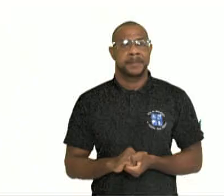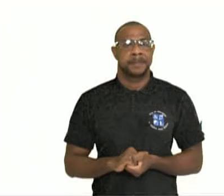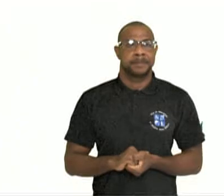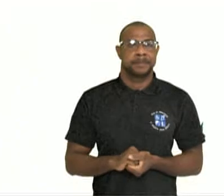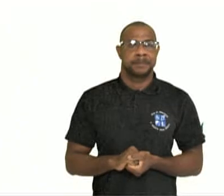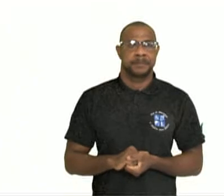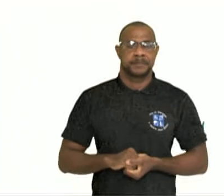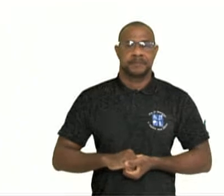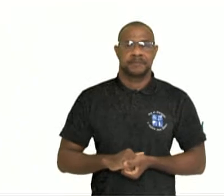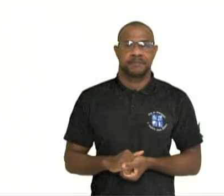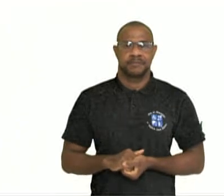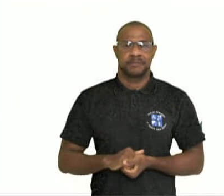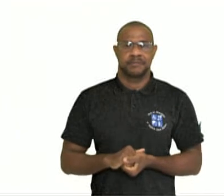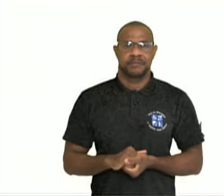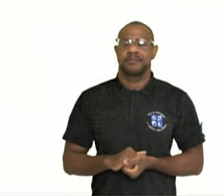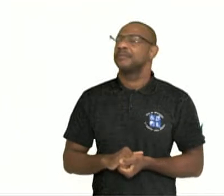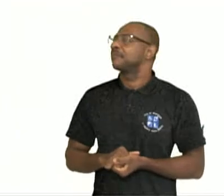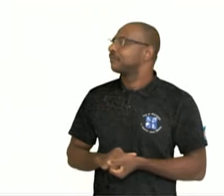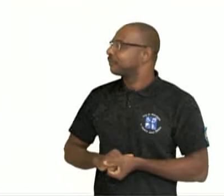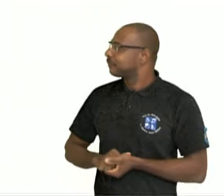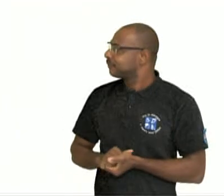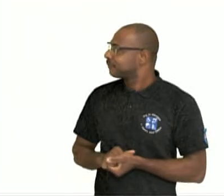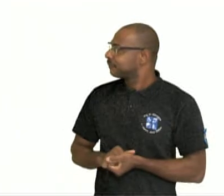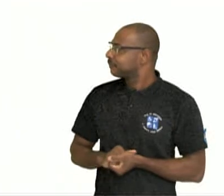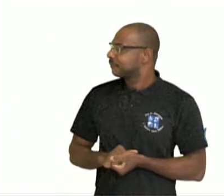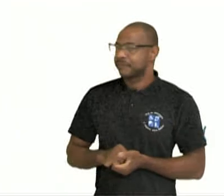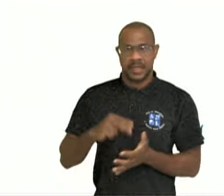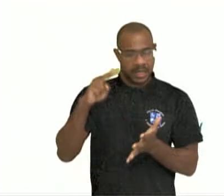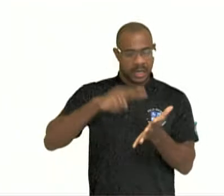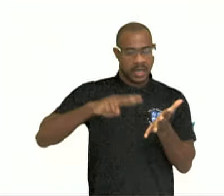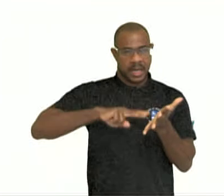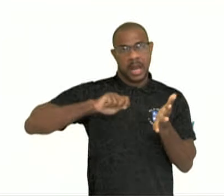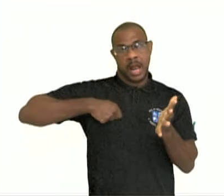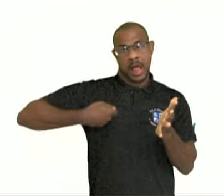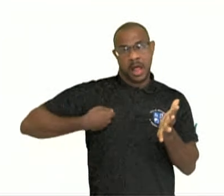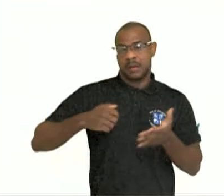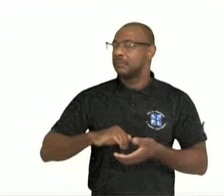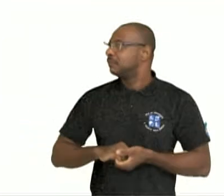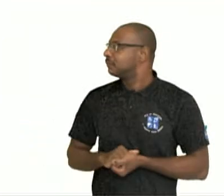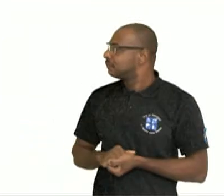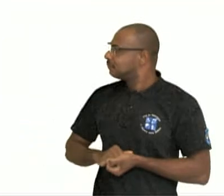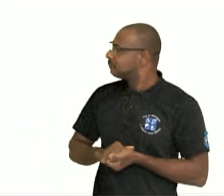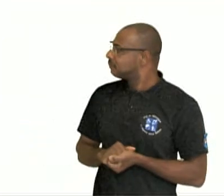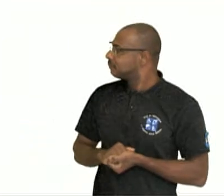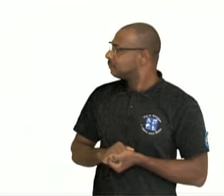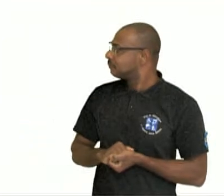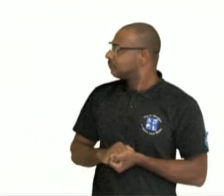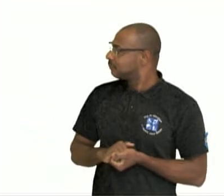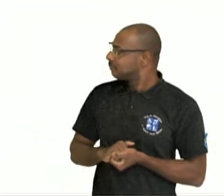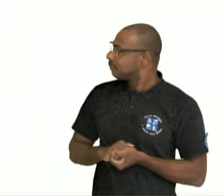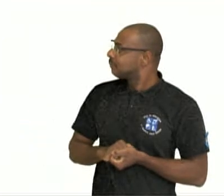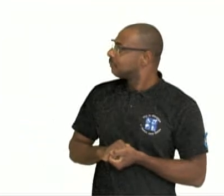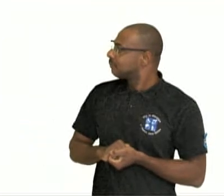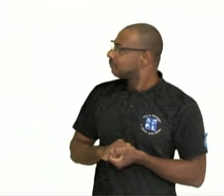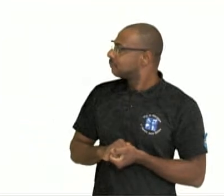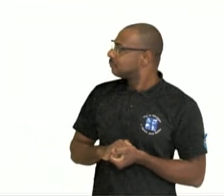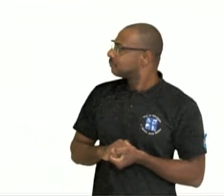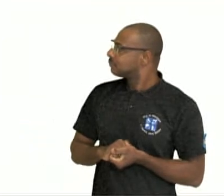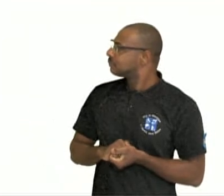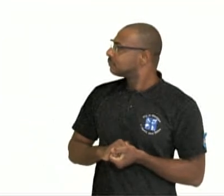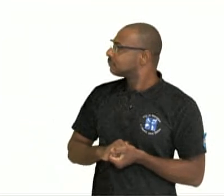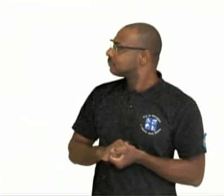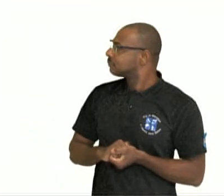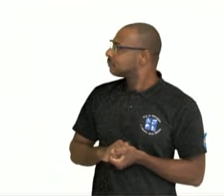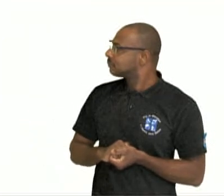Todas estas histórias que traem um pouco de tristeza em si mesmas terminam completando-se em uma espécie de família